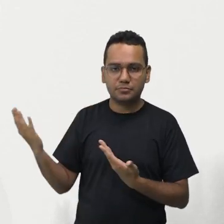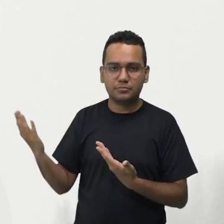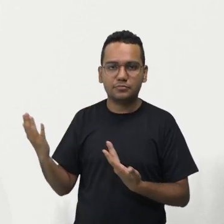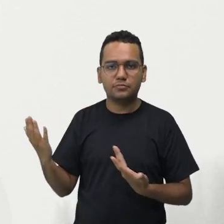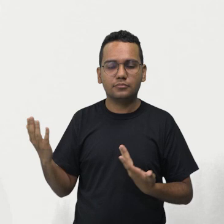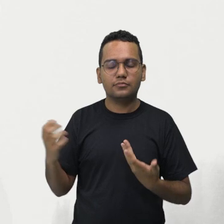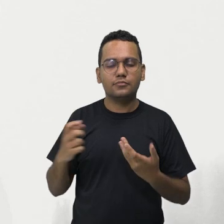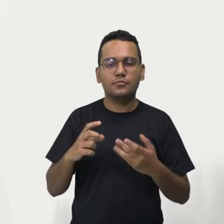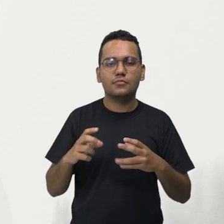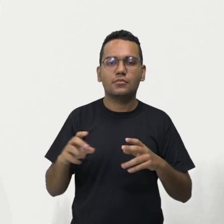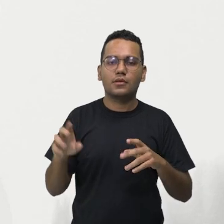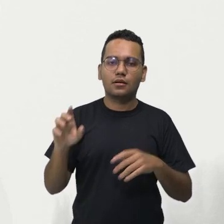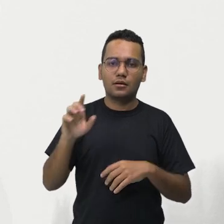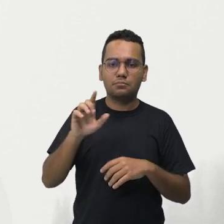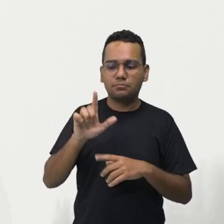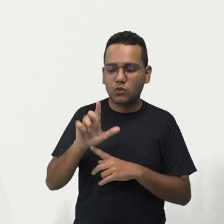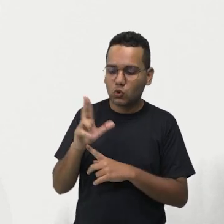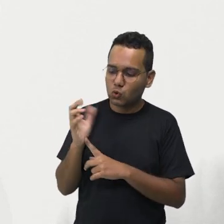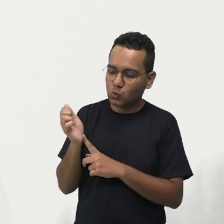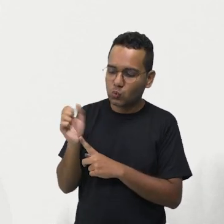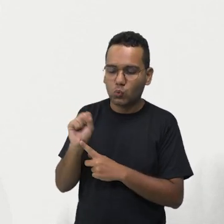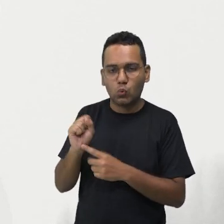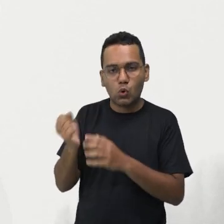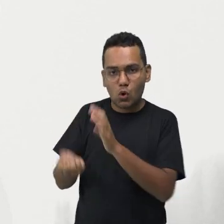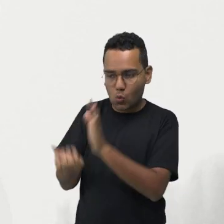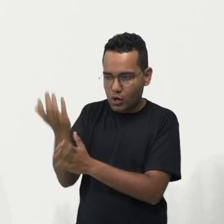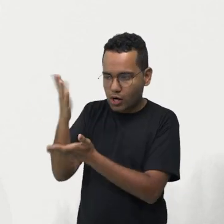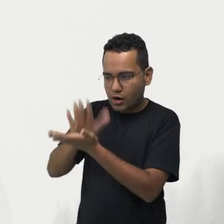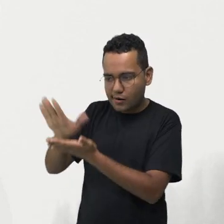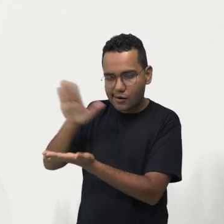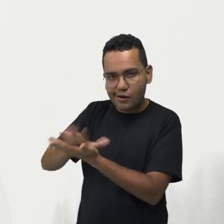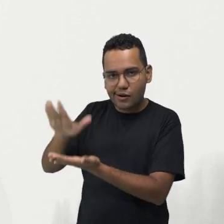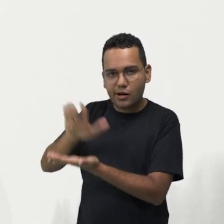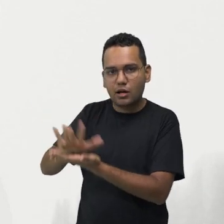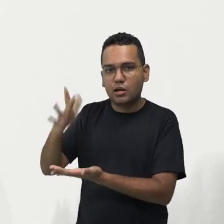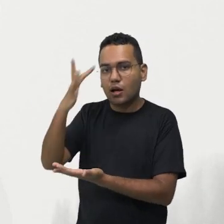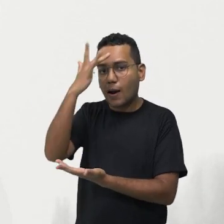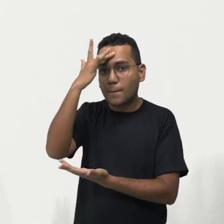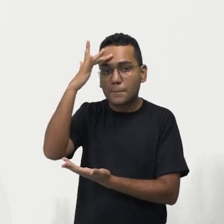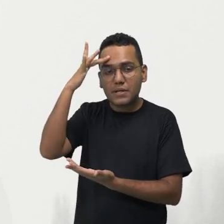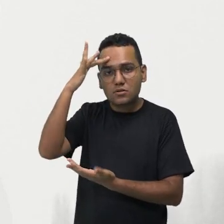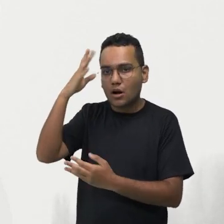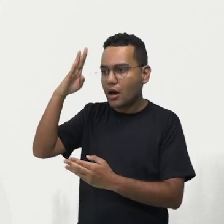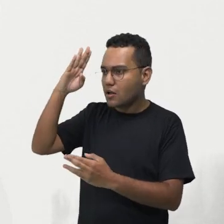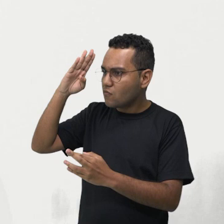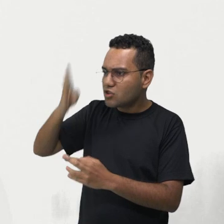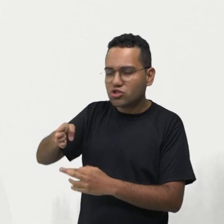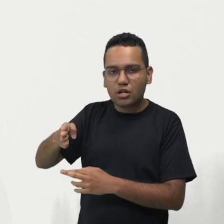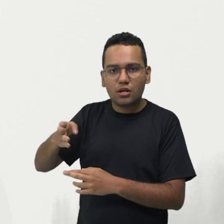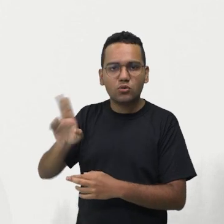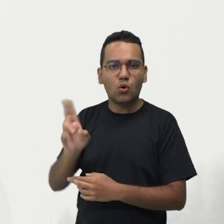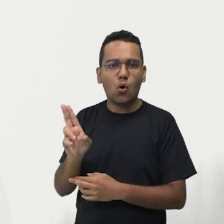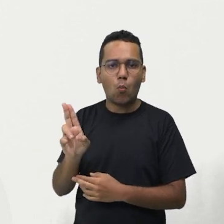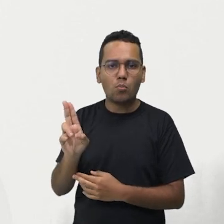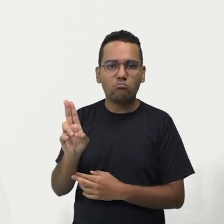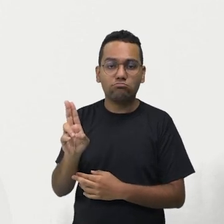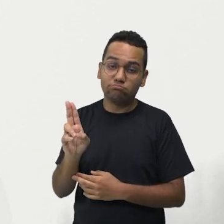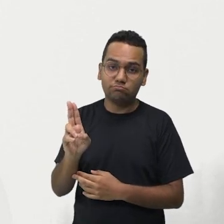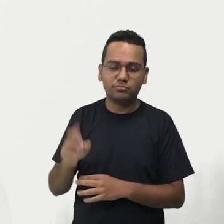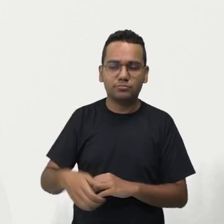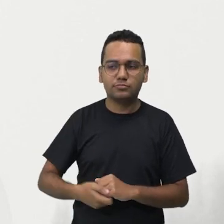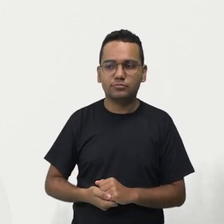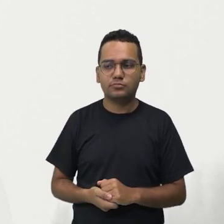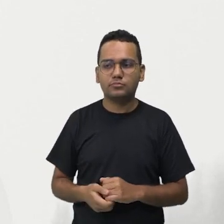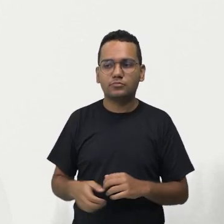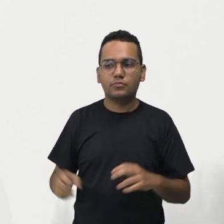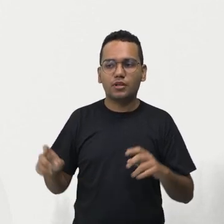Mundo Real, de Lucas Mascarenha, observem que aqui eu tenho a referência direta ao nome da pessoa que escreveu, certo? E aqui,